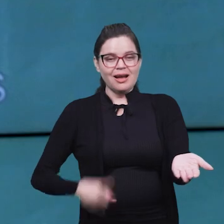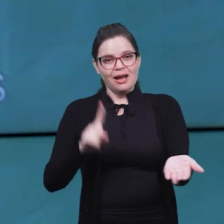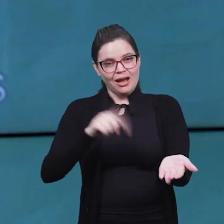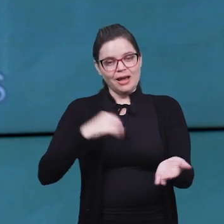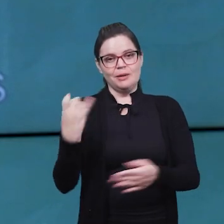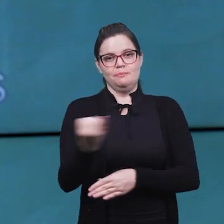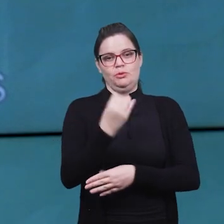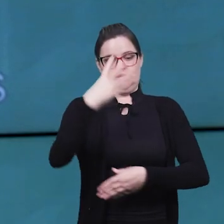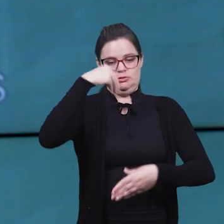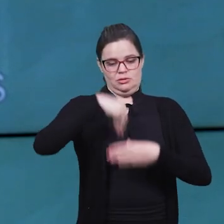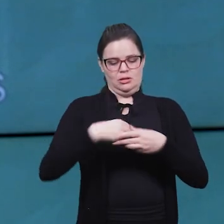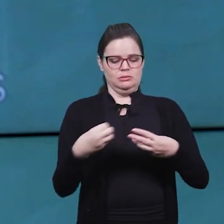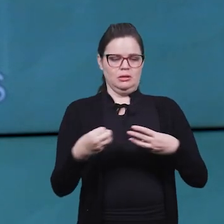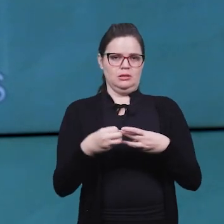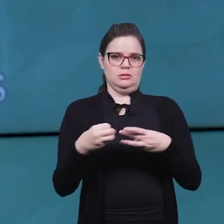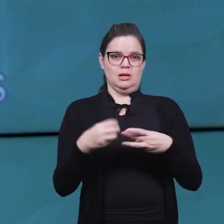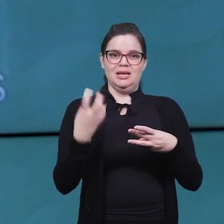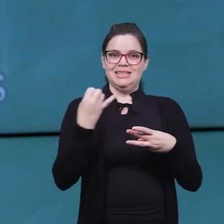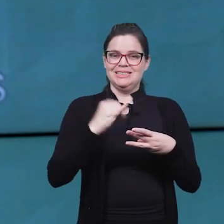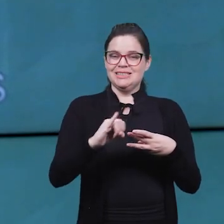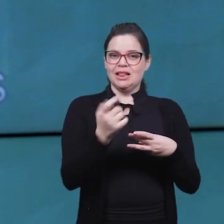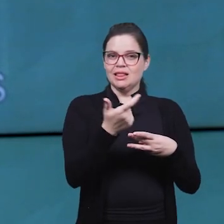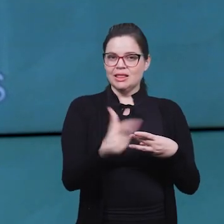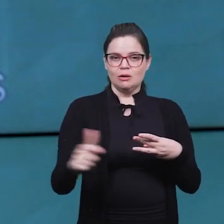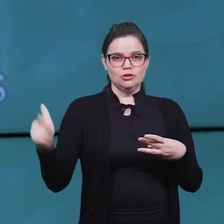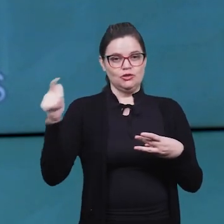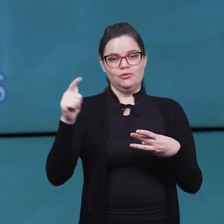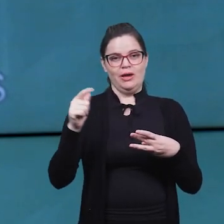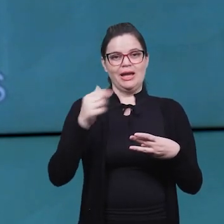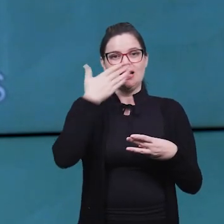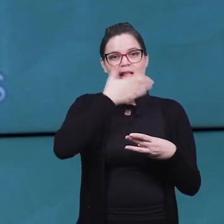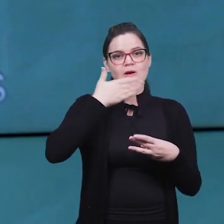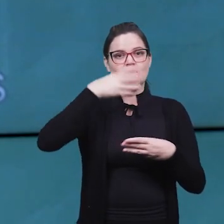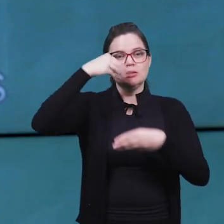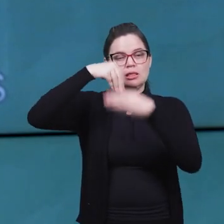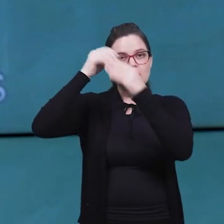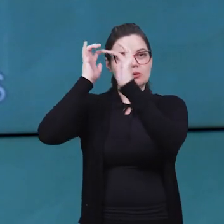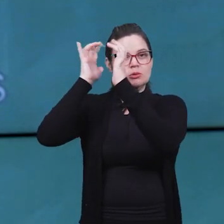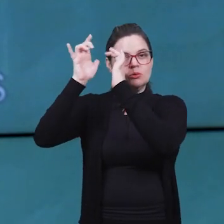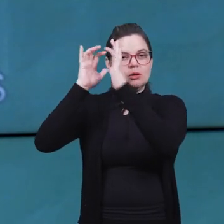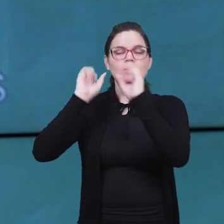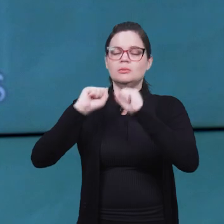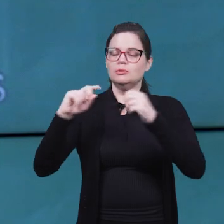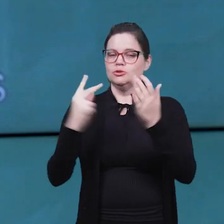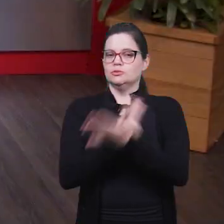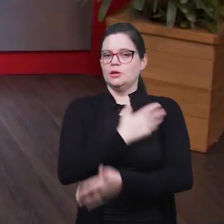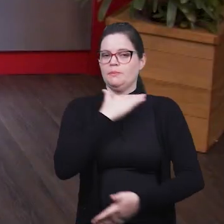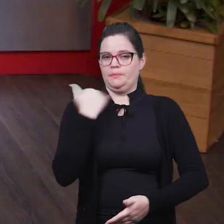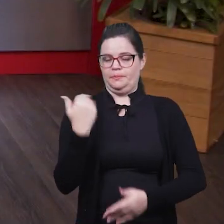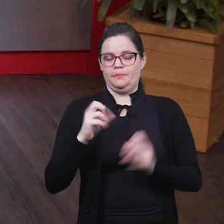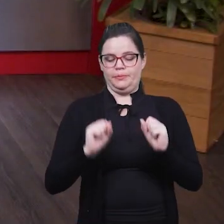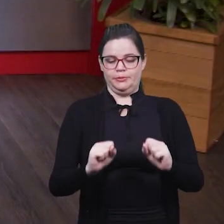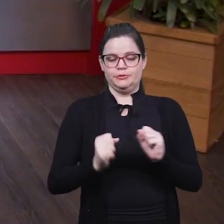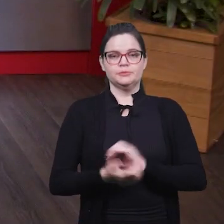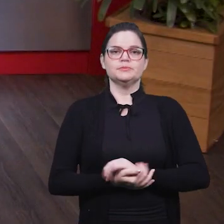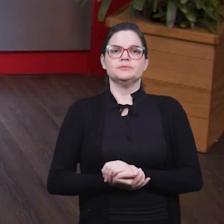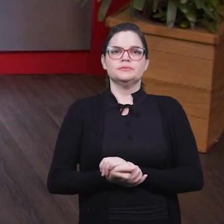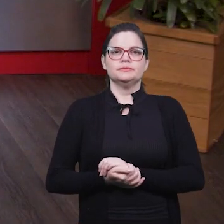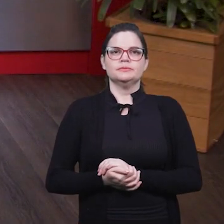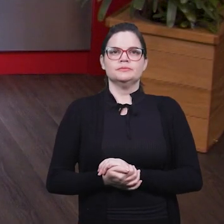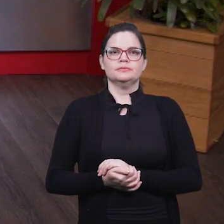as células e a falta da glicose no cérebro, ela pode também levar à morte.